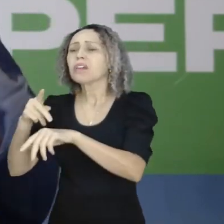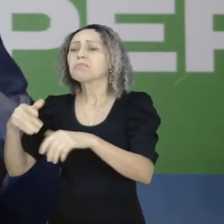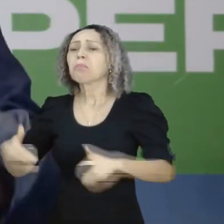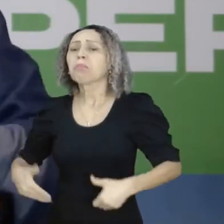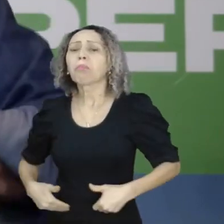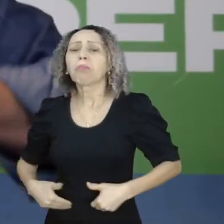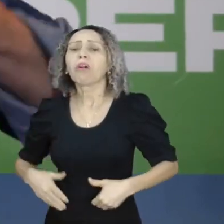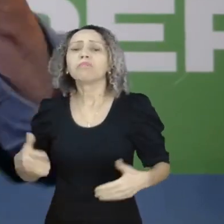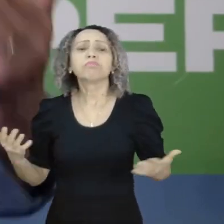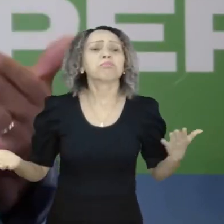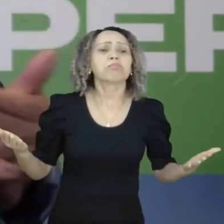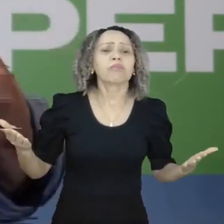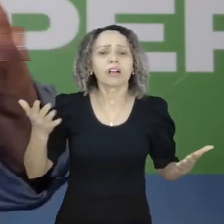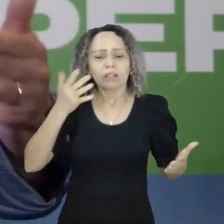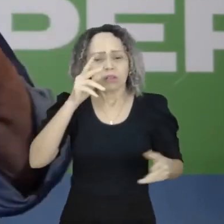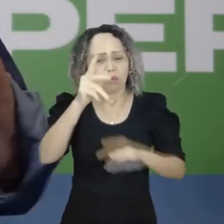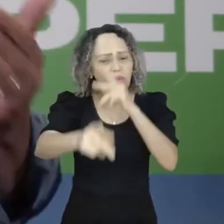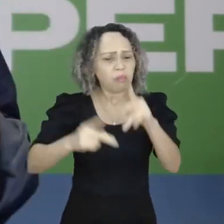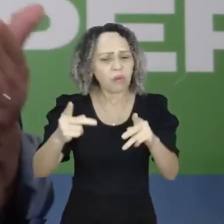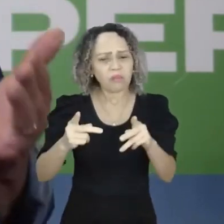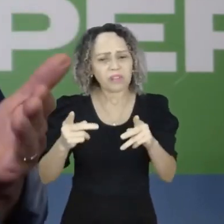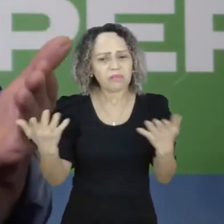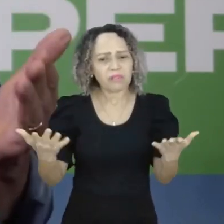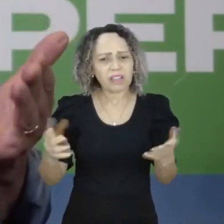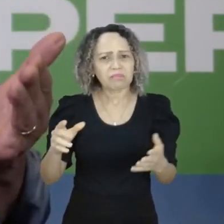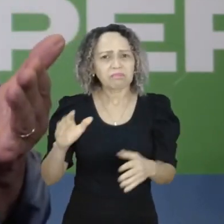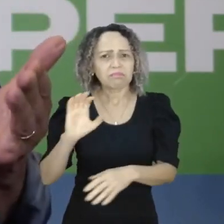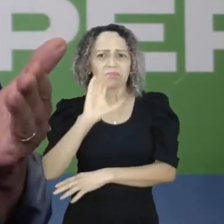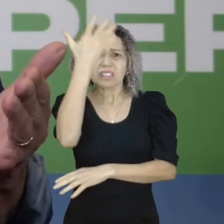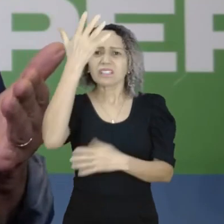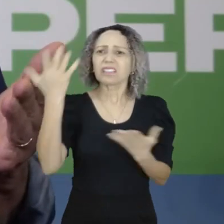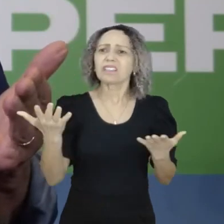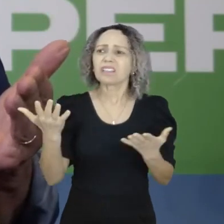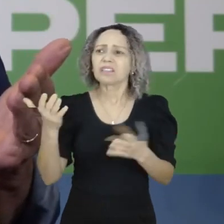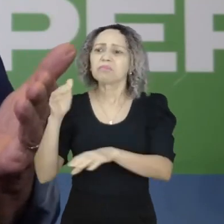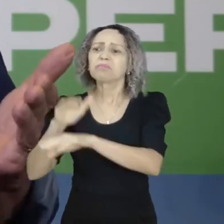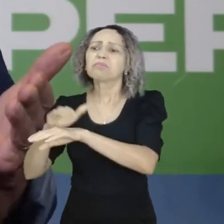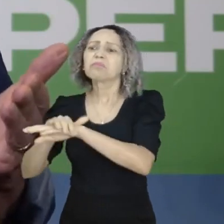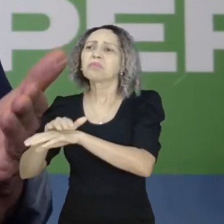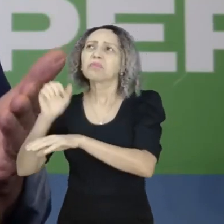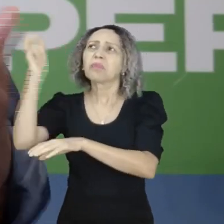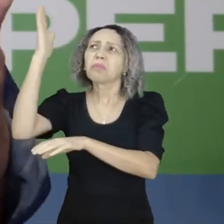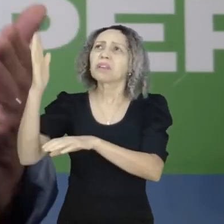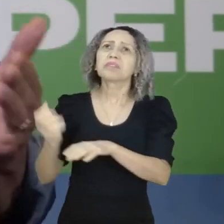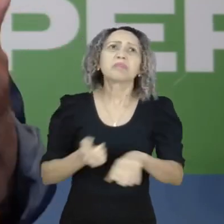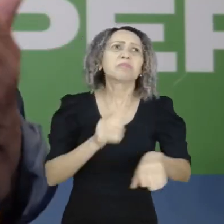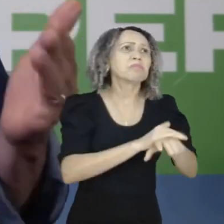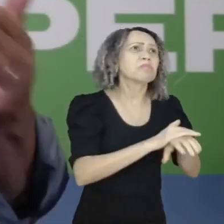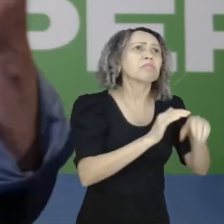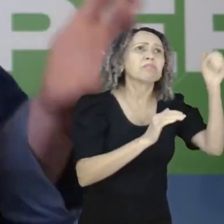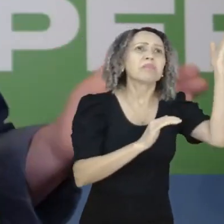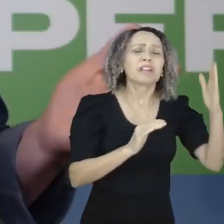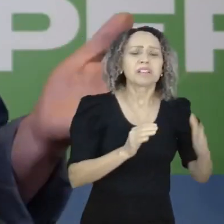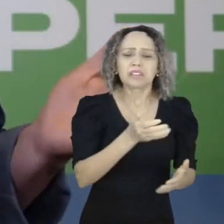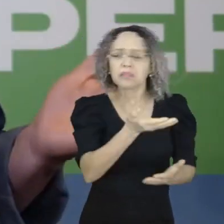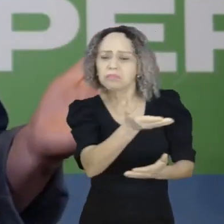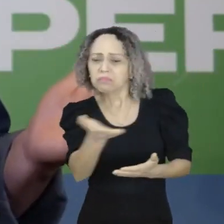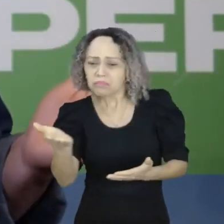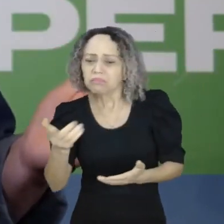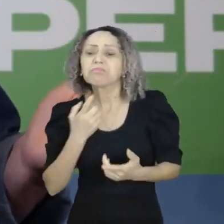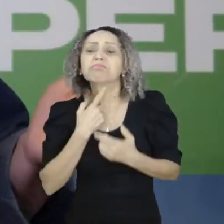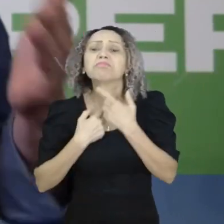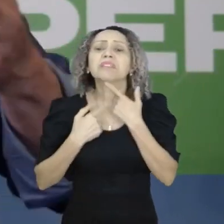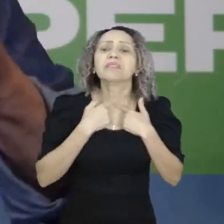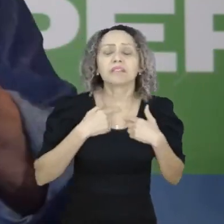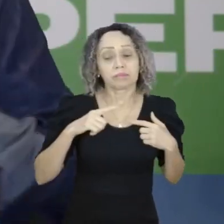forma majoritária, de forma soberana, o tipo do Brasil que ele deseja. Tá? Ele tem duas hipóteses nesse